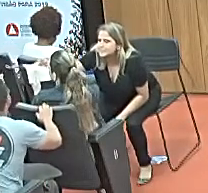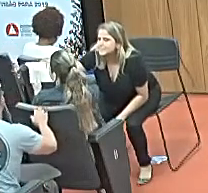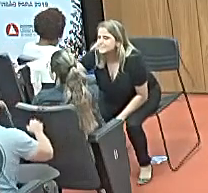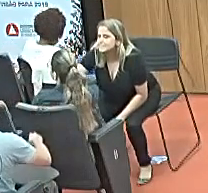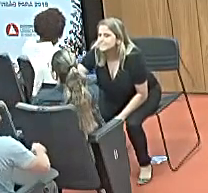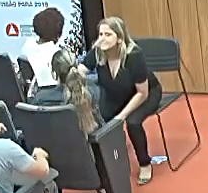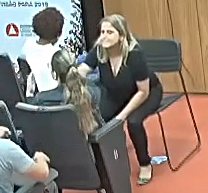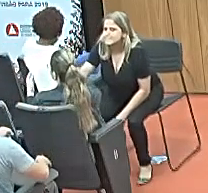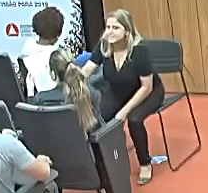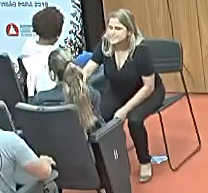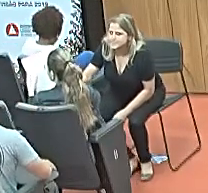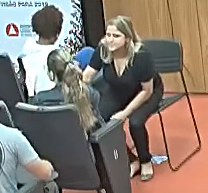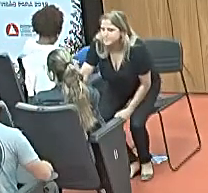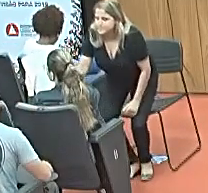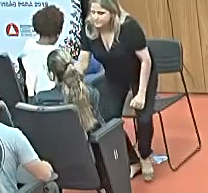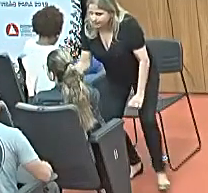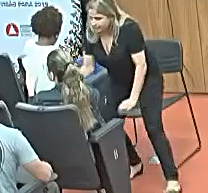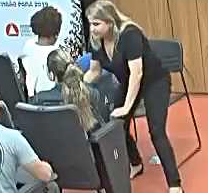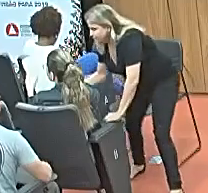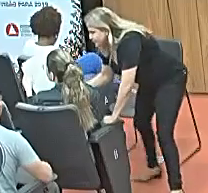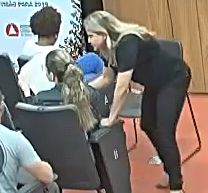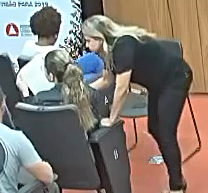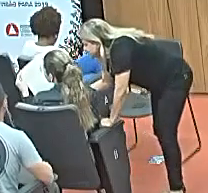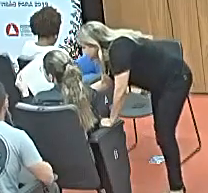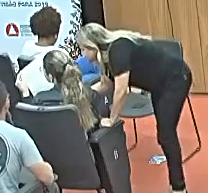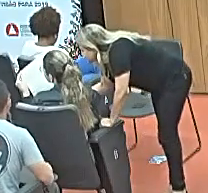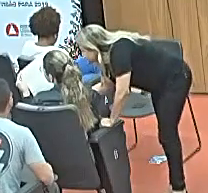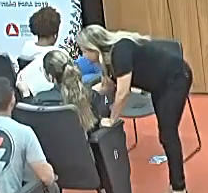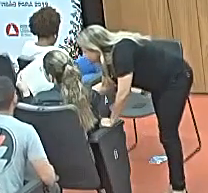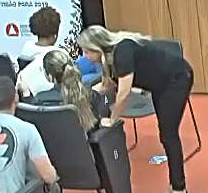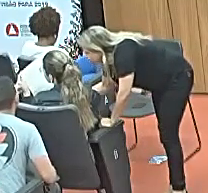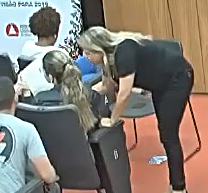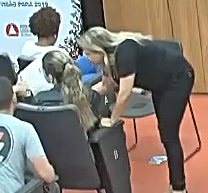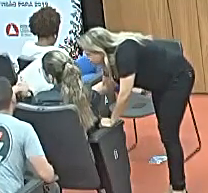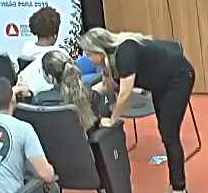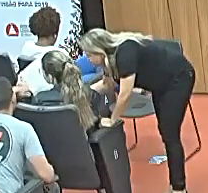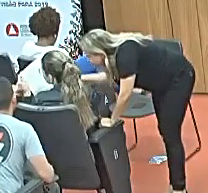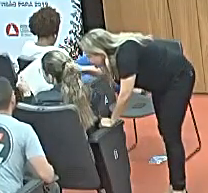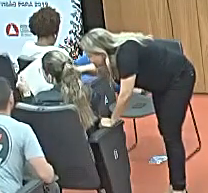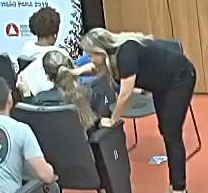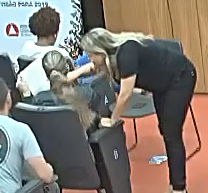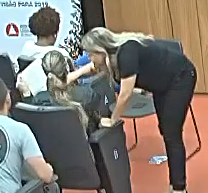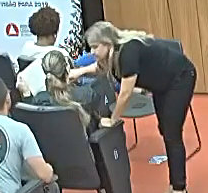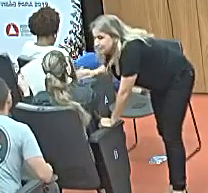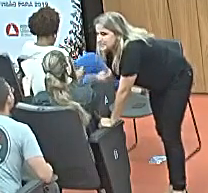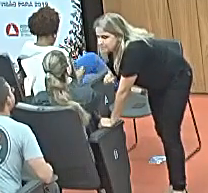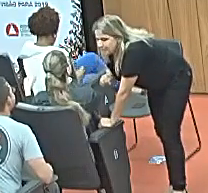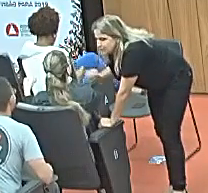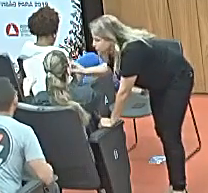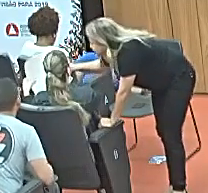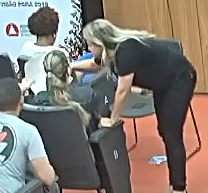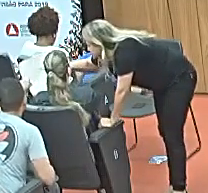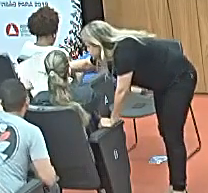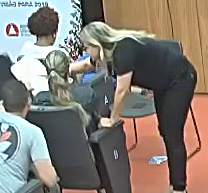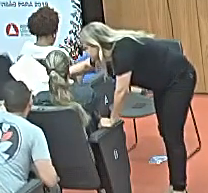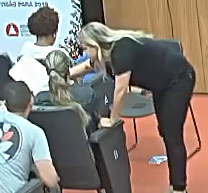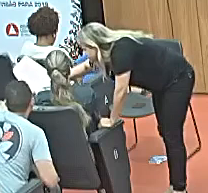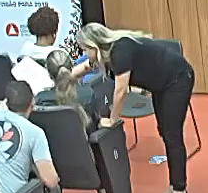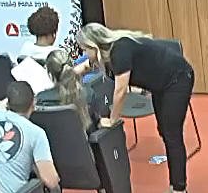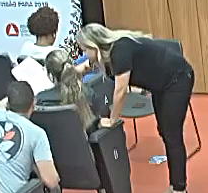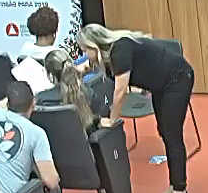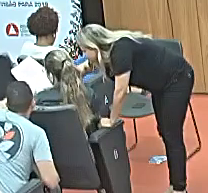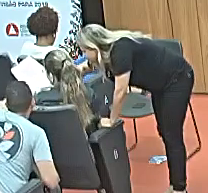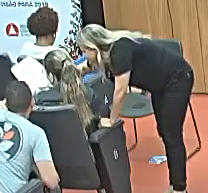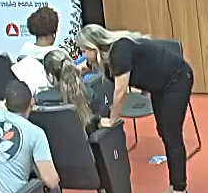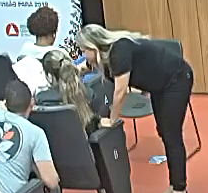redigido e peço desculpa mas fiz algumas pequenas alterações para a chácara mais de idade que a leitura o